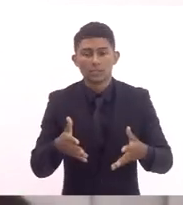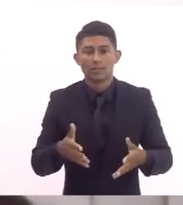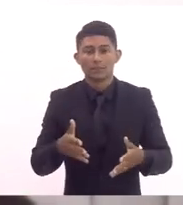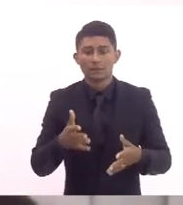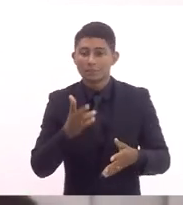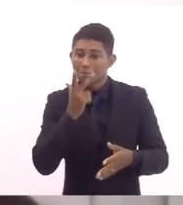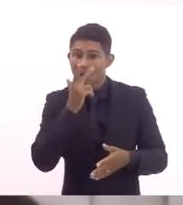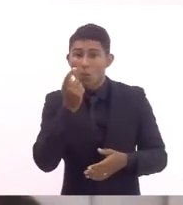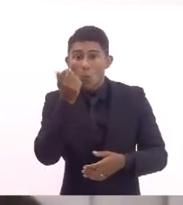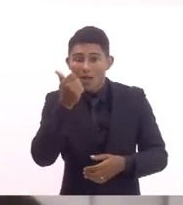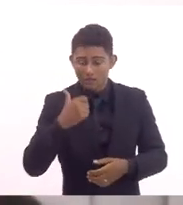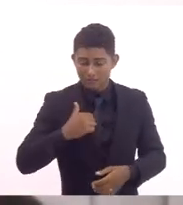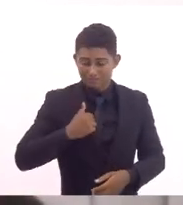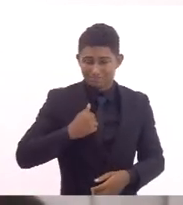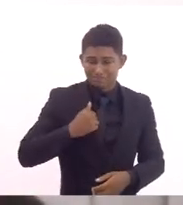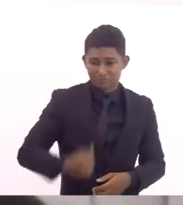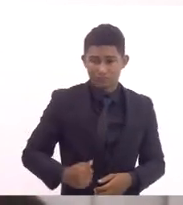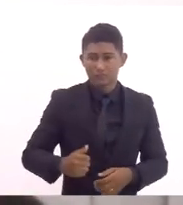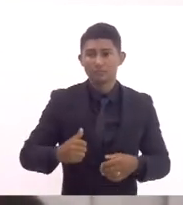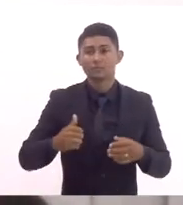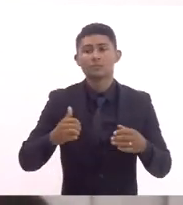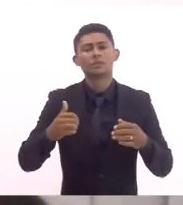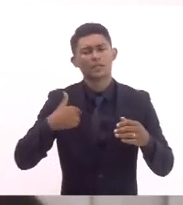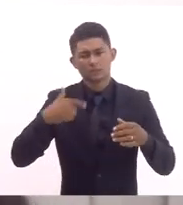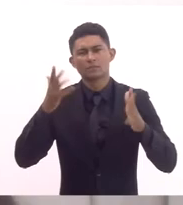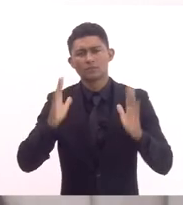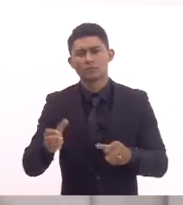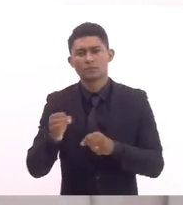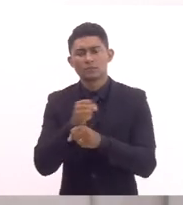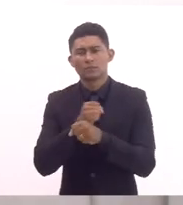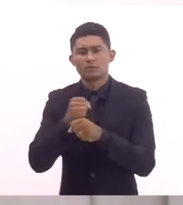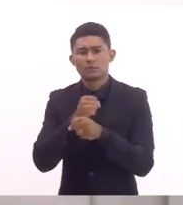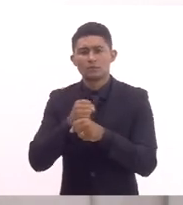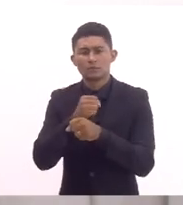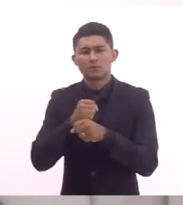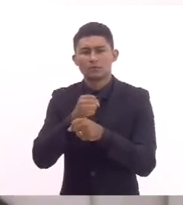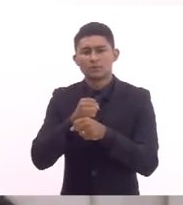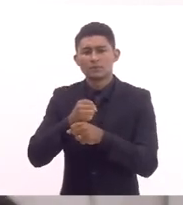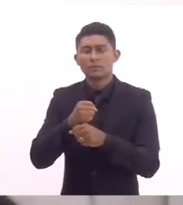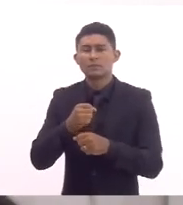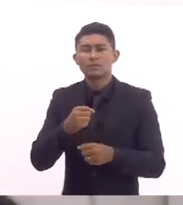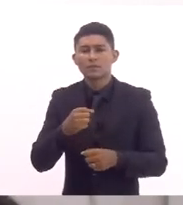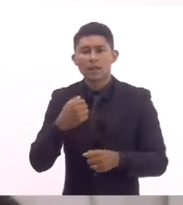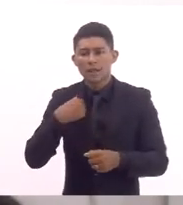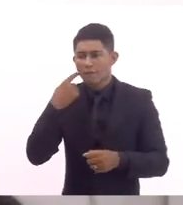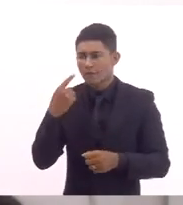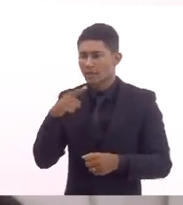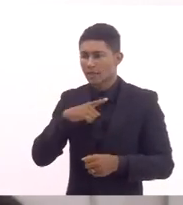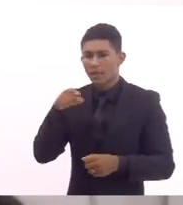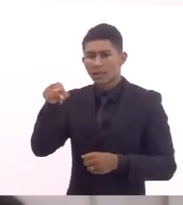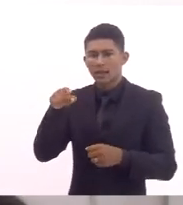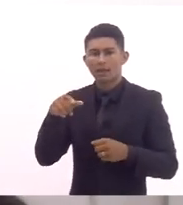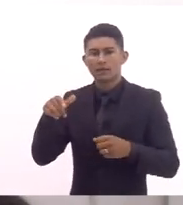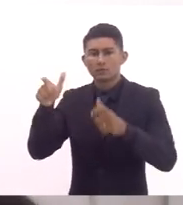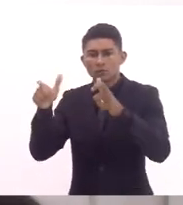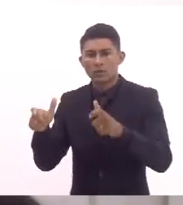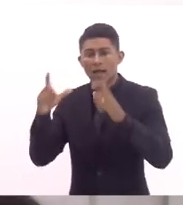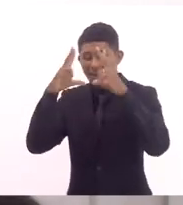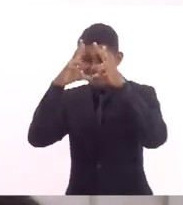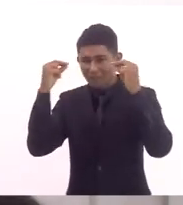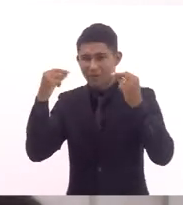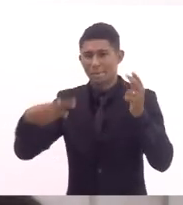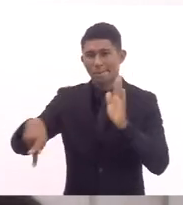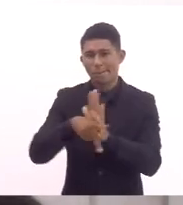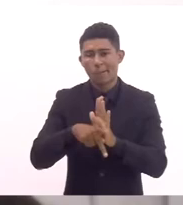de aborto ela já anos desde que eu sou de maternidade do hospital a gente via que tinha enfermaria do aborto elas iam para uma enfermaria